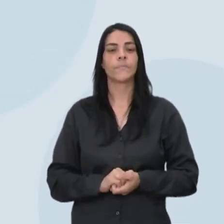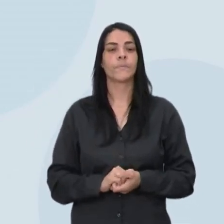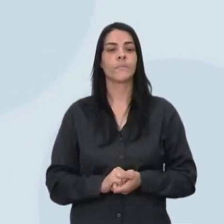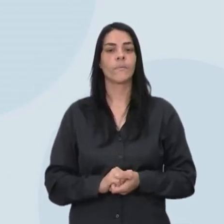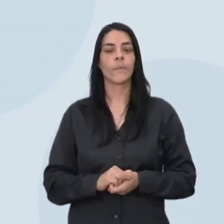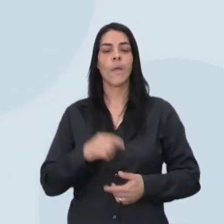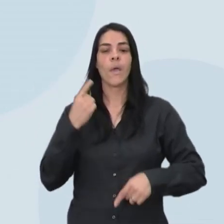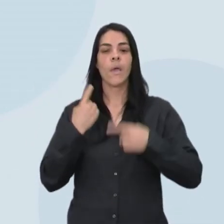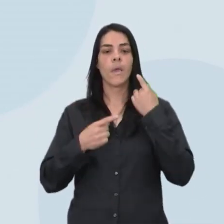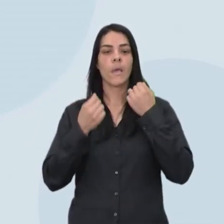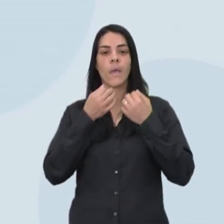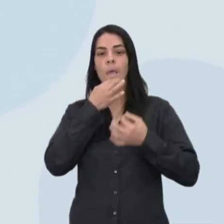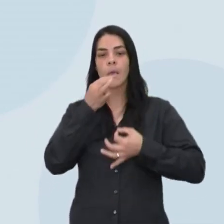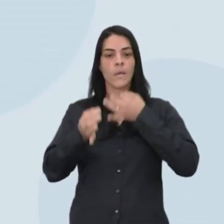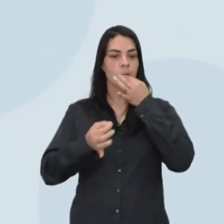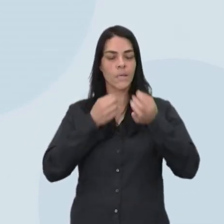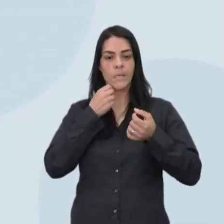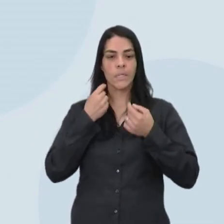criticar essa